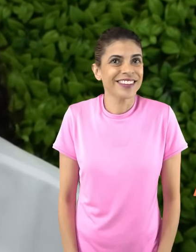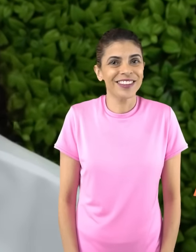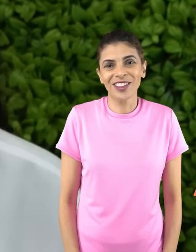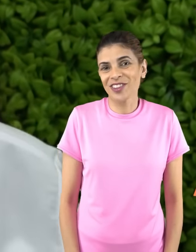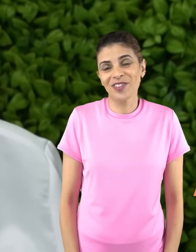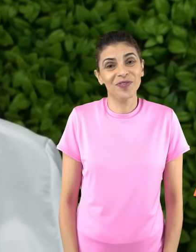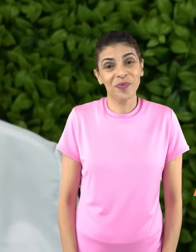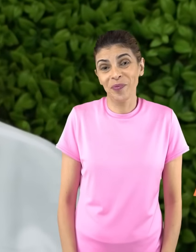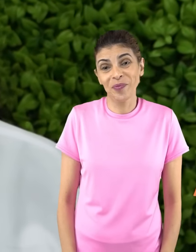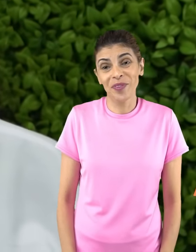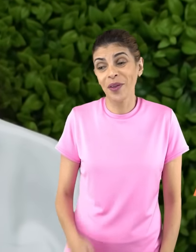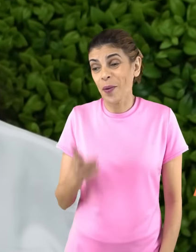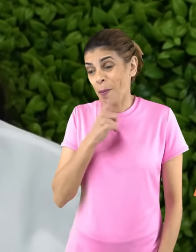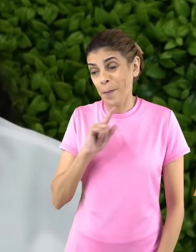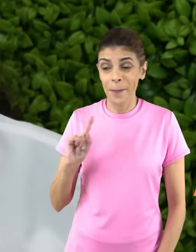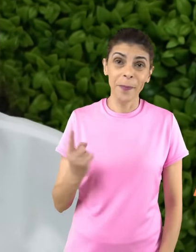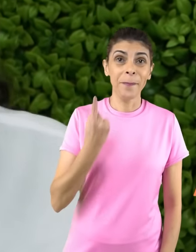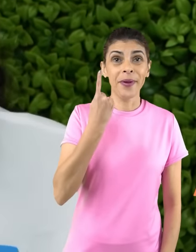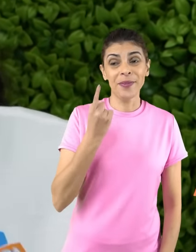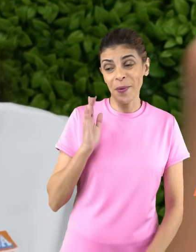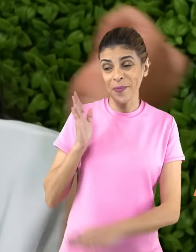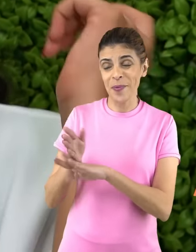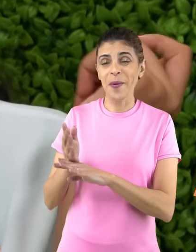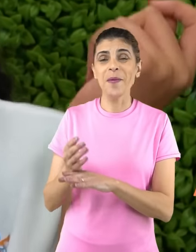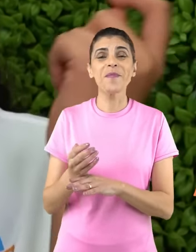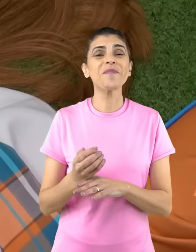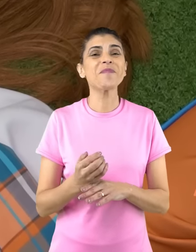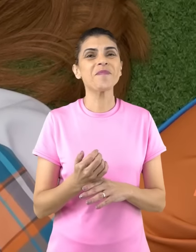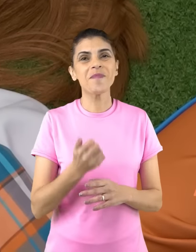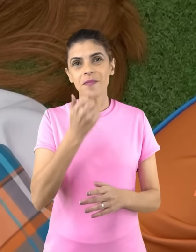Mirou no Renan e acertou no meu irmão Bem feito